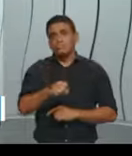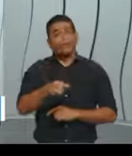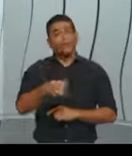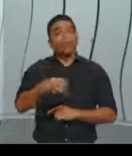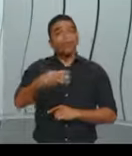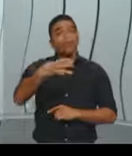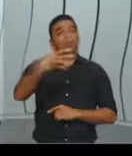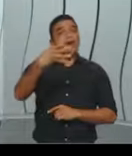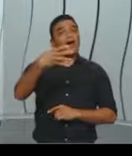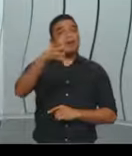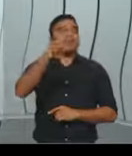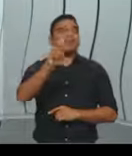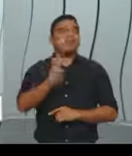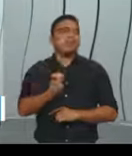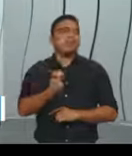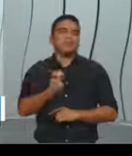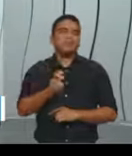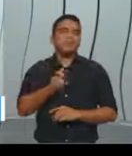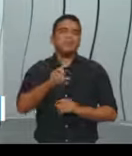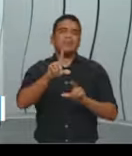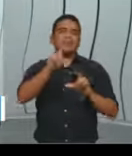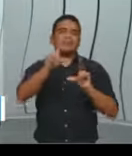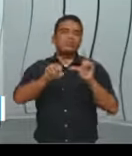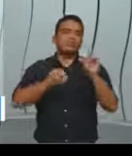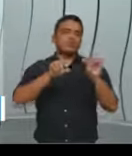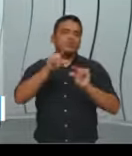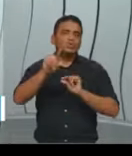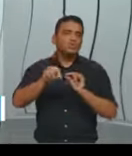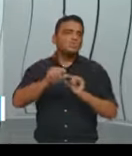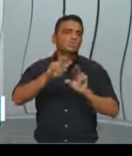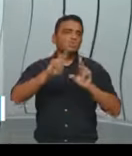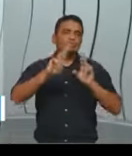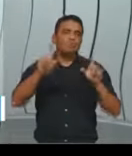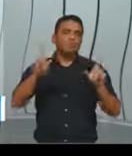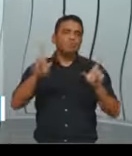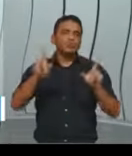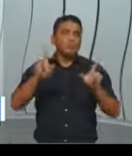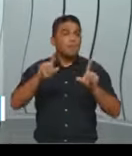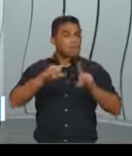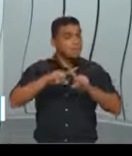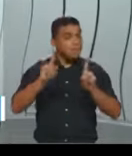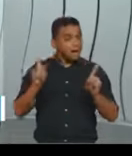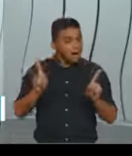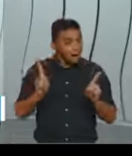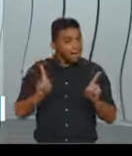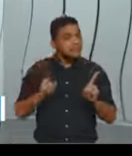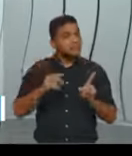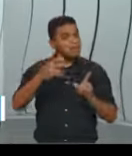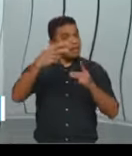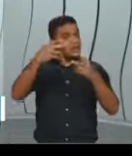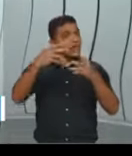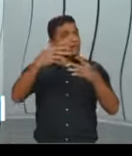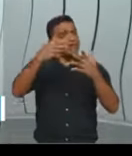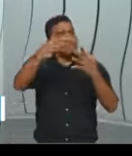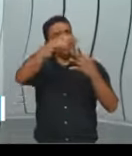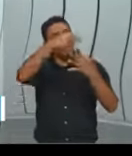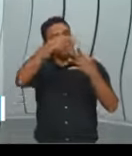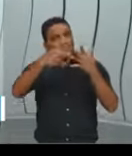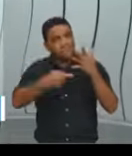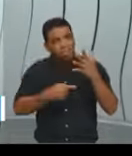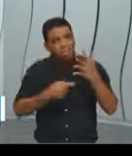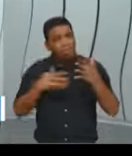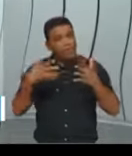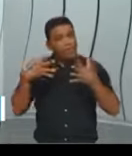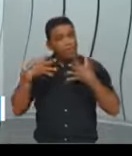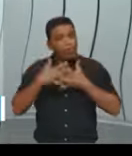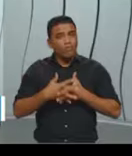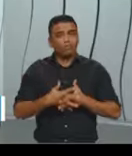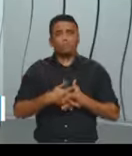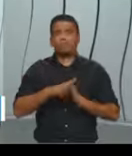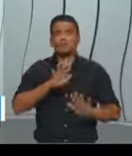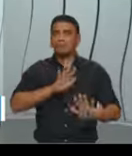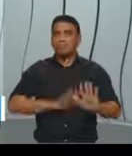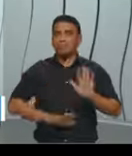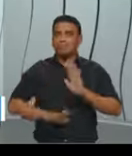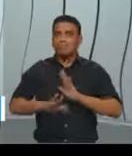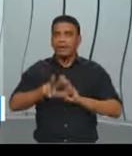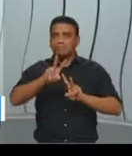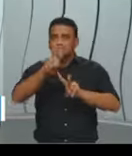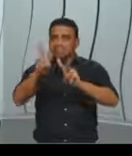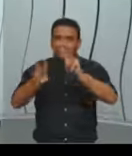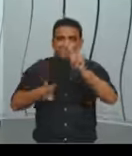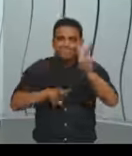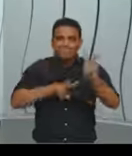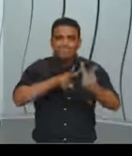opções totalmente diferentes. Mas as outras estarão lá justamente para nos confundir. Então a gente tem que tomar cuidado